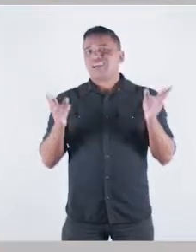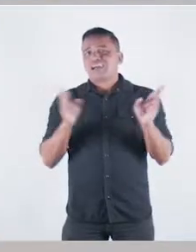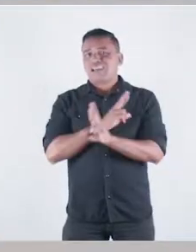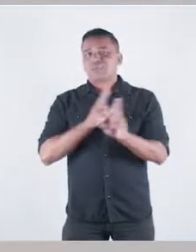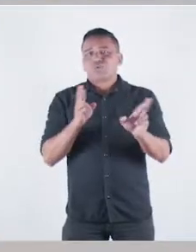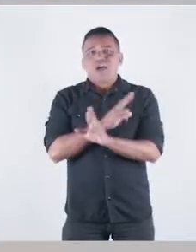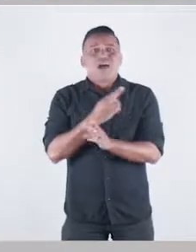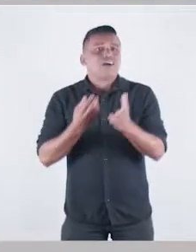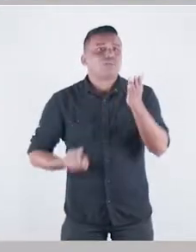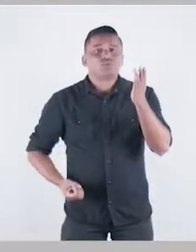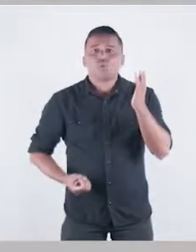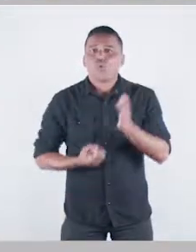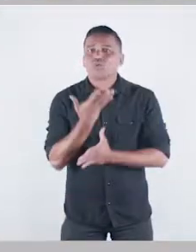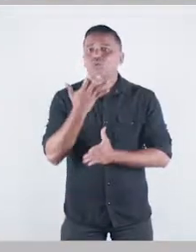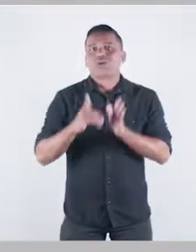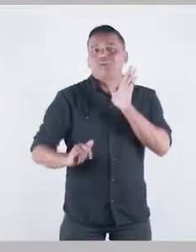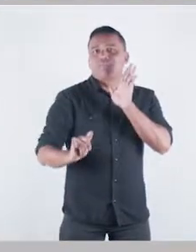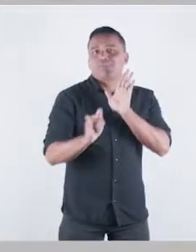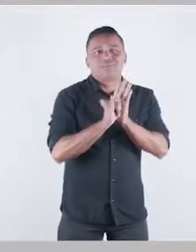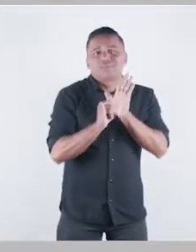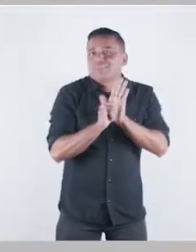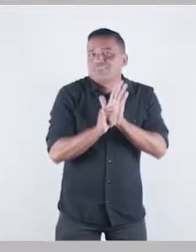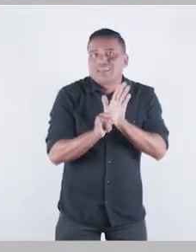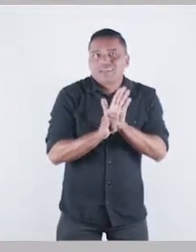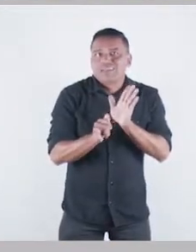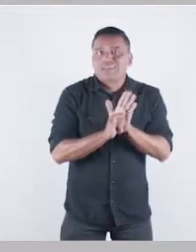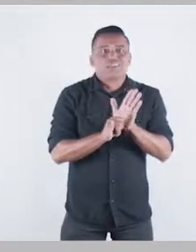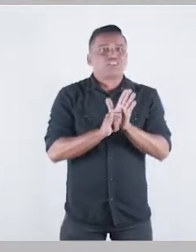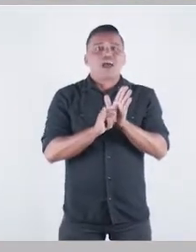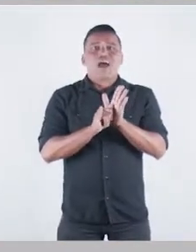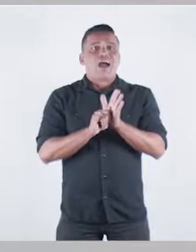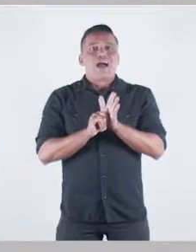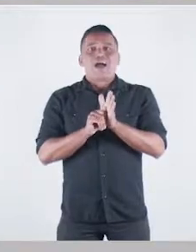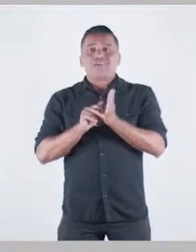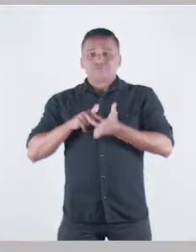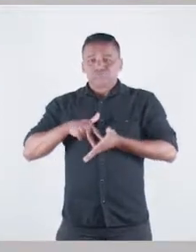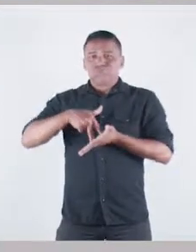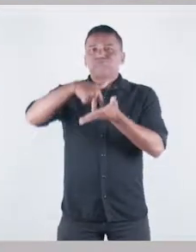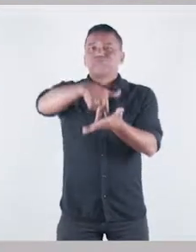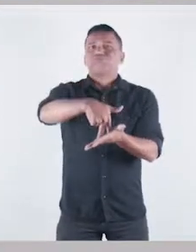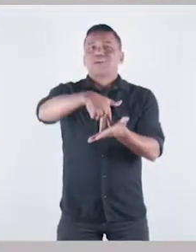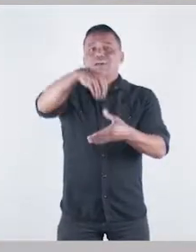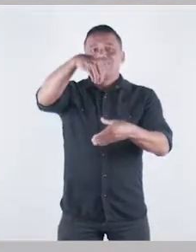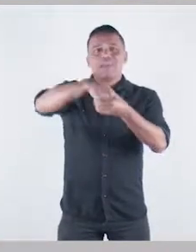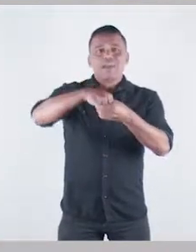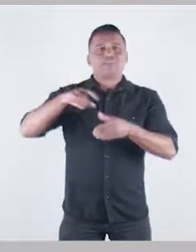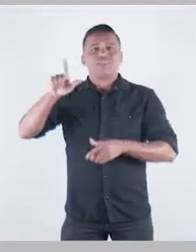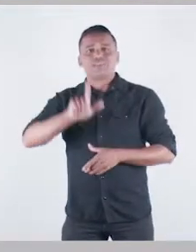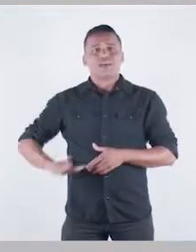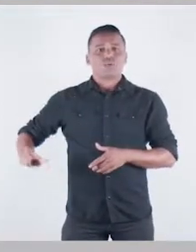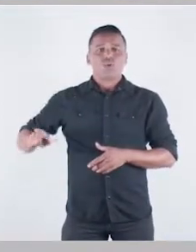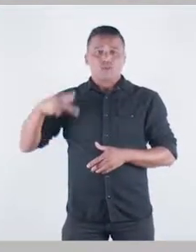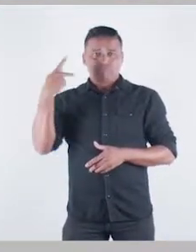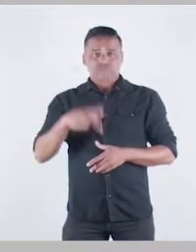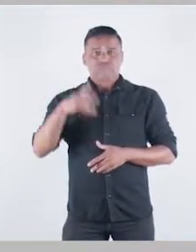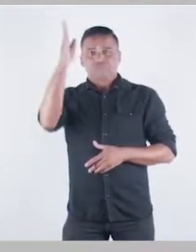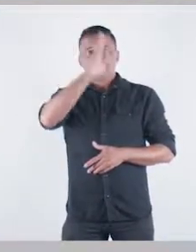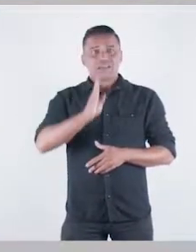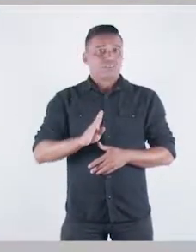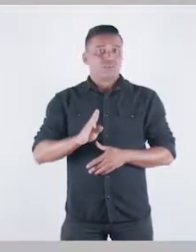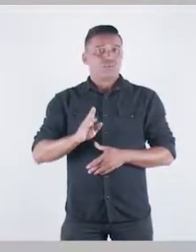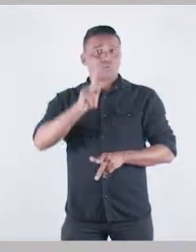uma estética, do ponto de vista de construir uma presença dentro da literatura brasileira, enquanto negros,